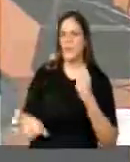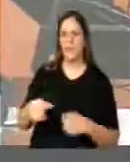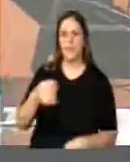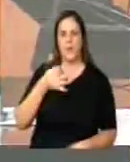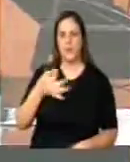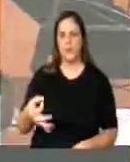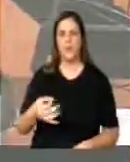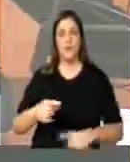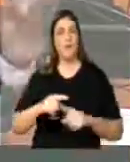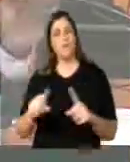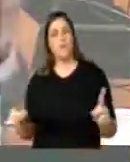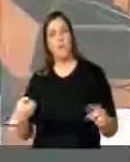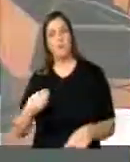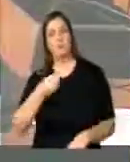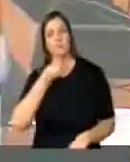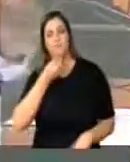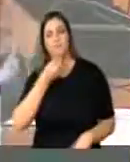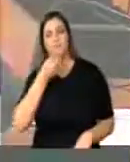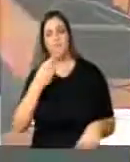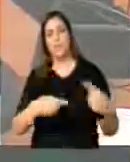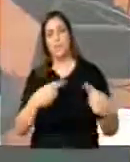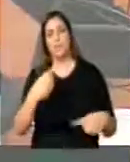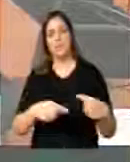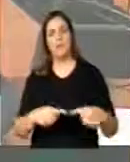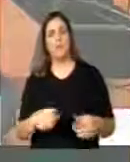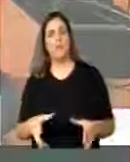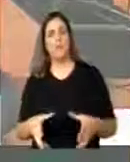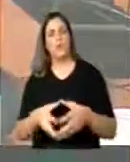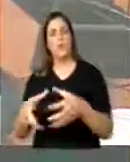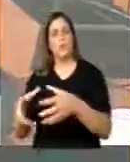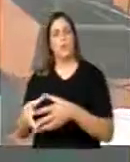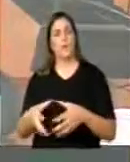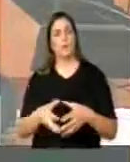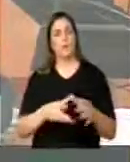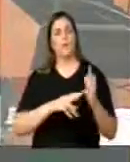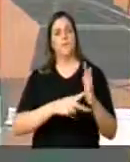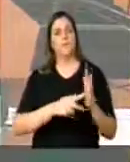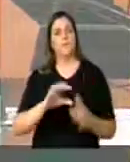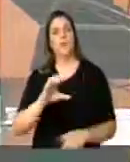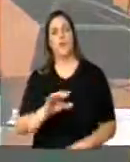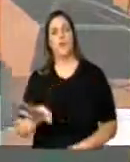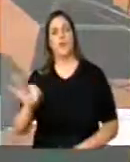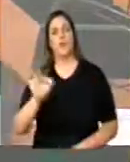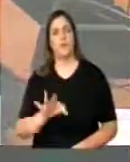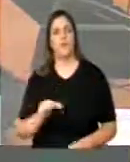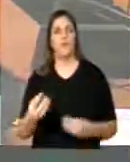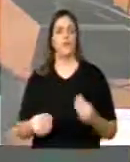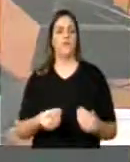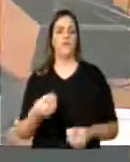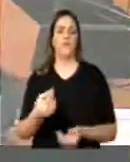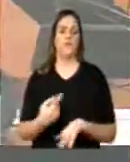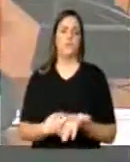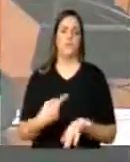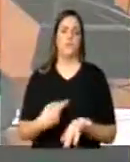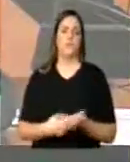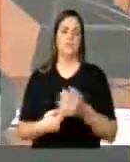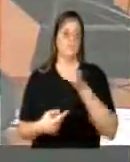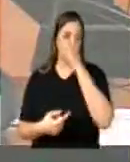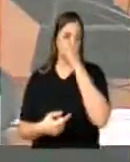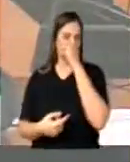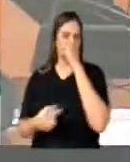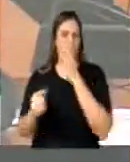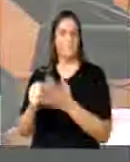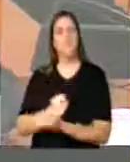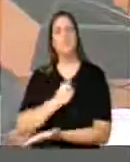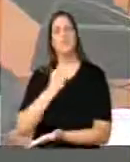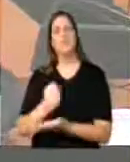não fortalecer então, debatendo com as centrais e com as confederações, o contrato coletivo nacional de trabalho como instrumento capaz